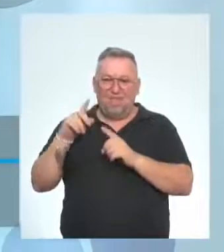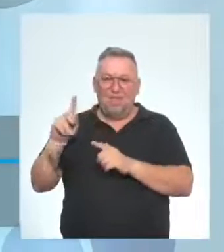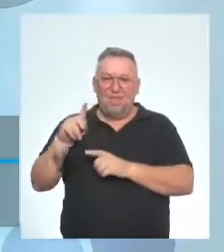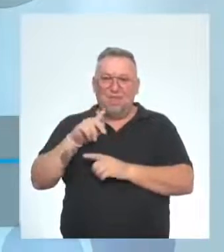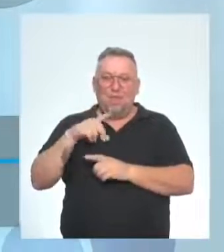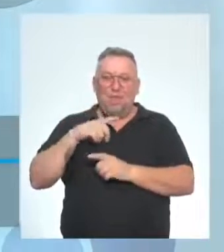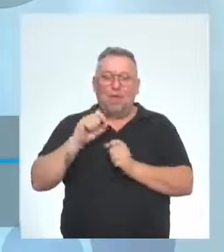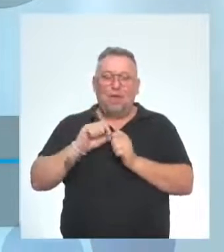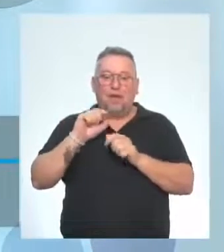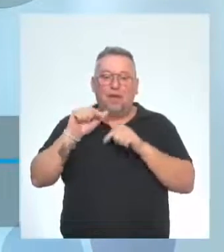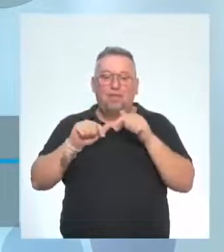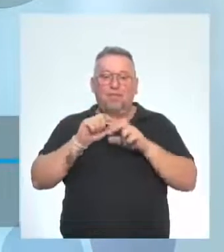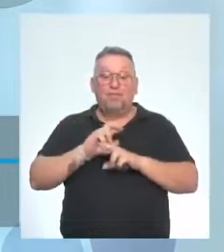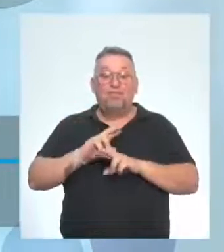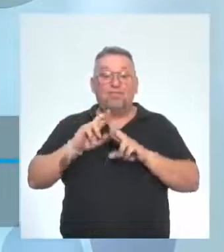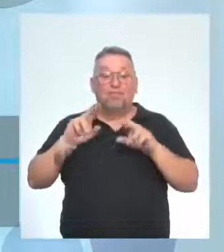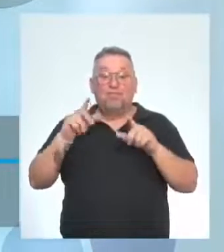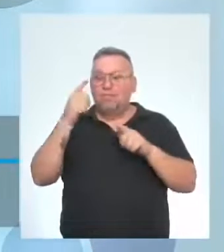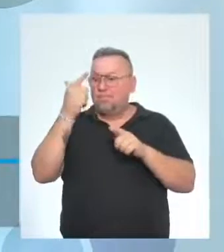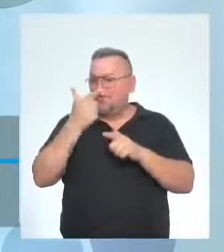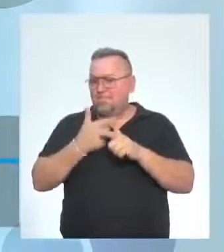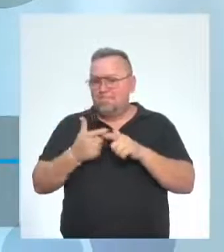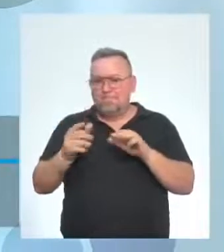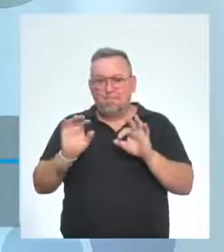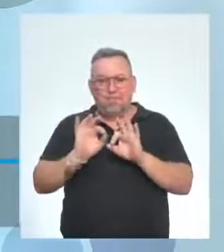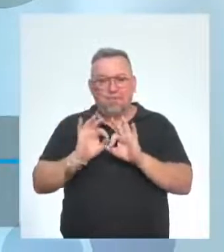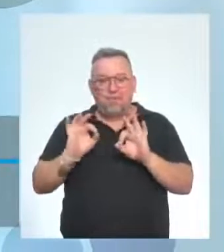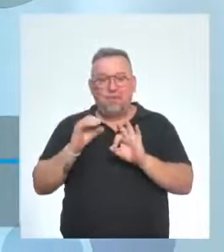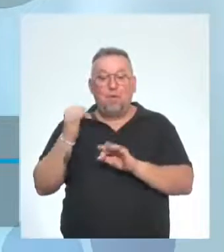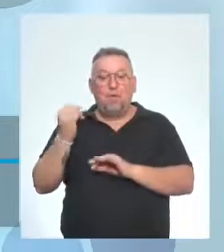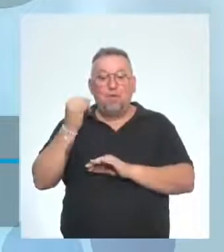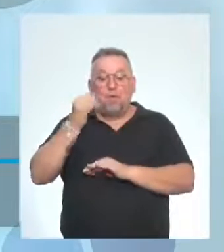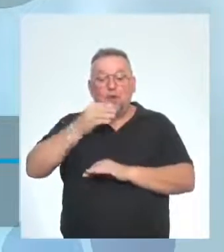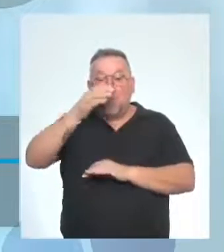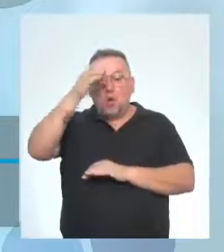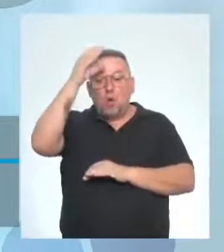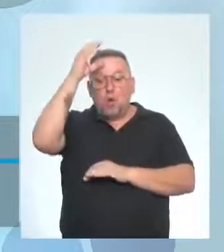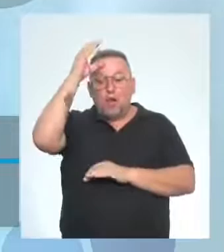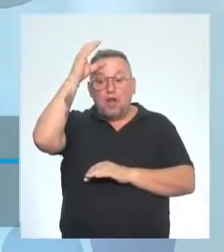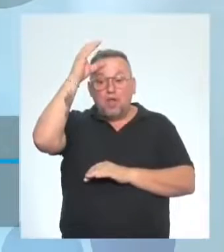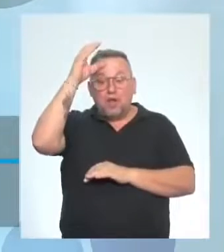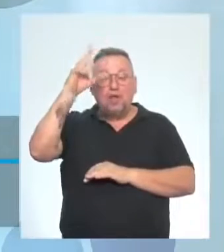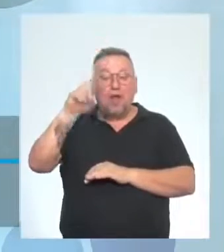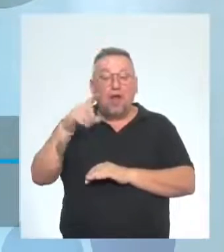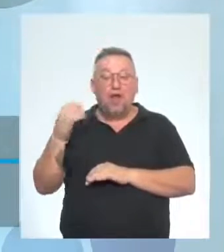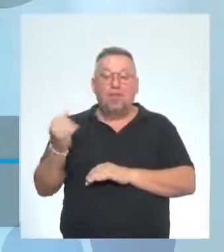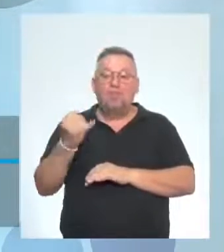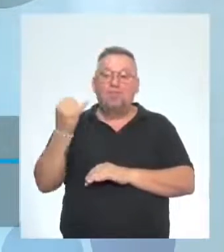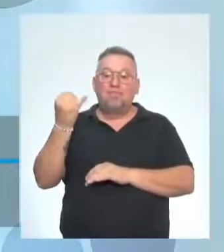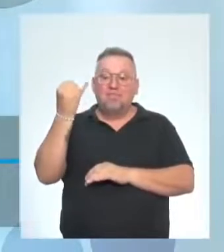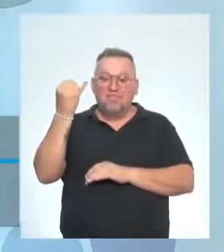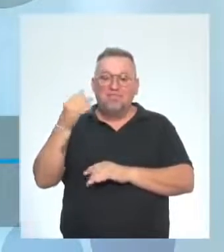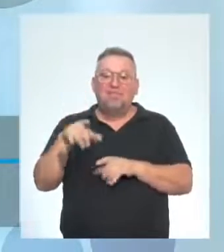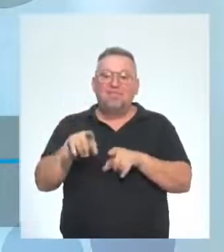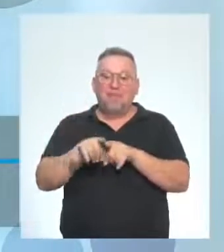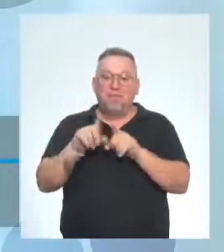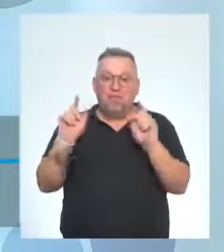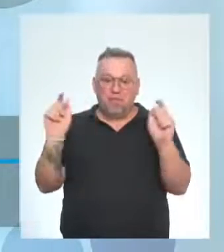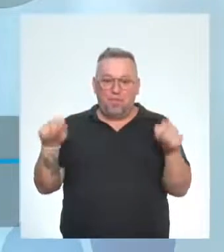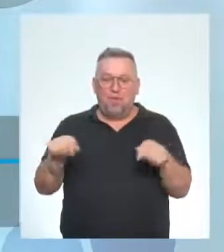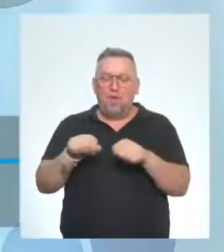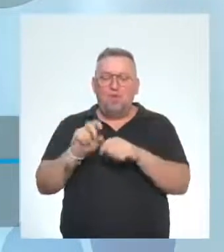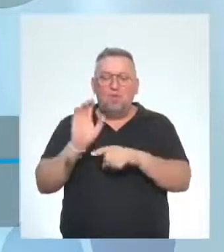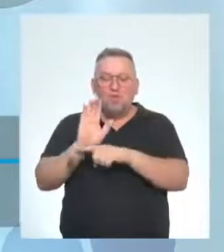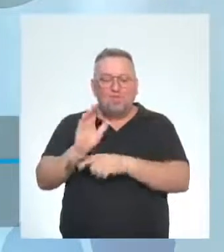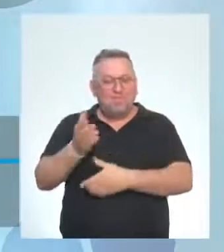estar trabalhando de forma diferente, não tem problema, mas conhecimento não ocupa espaço, a gente sempre pode contribuir um com o